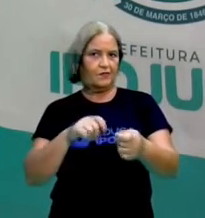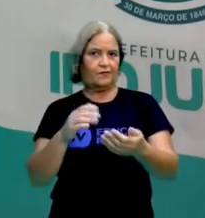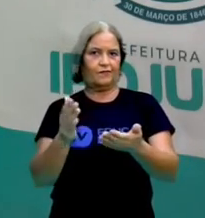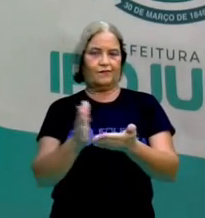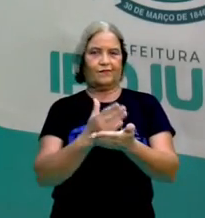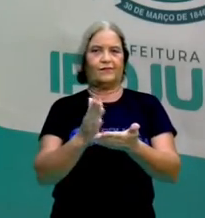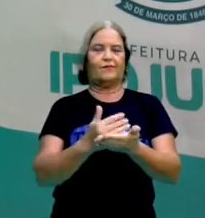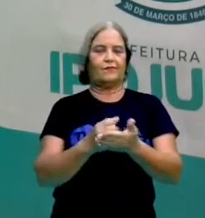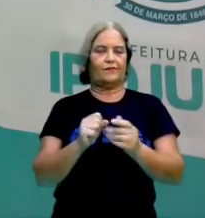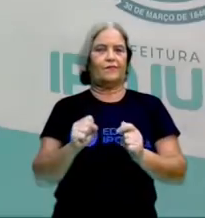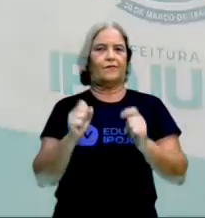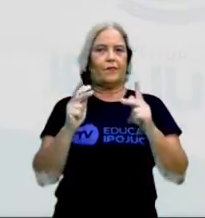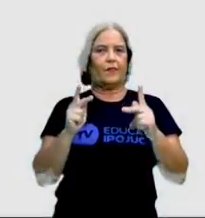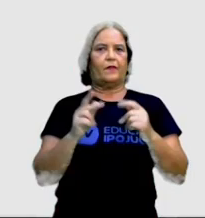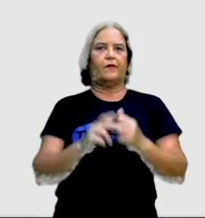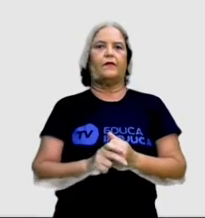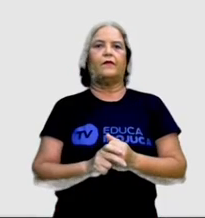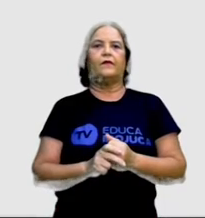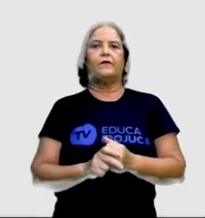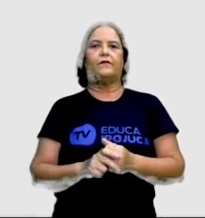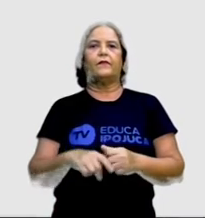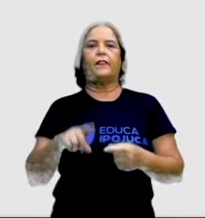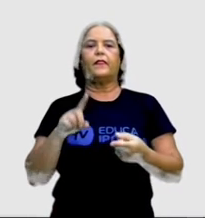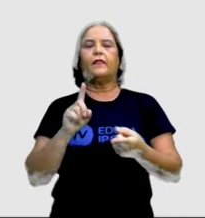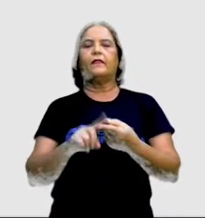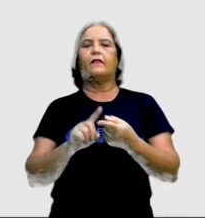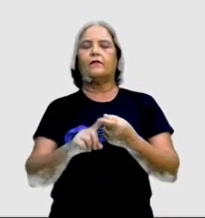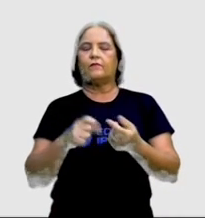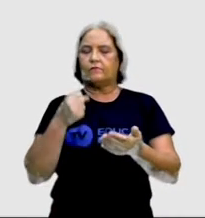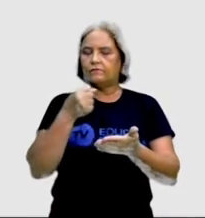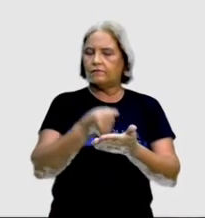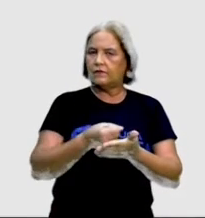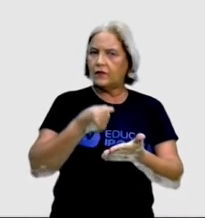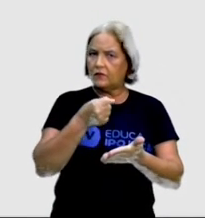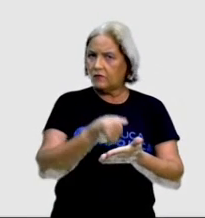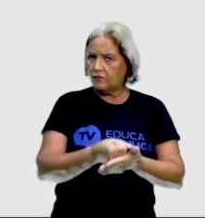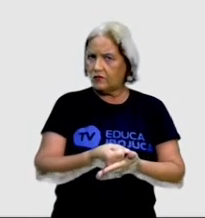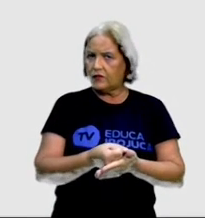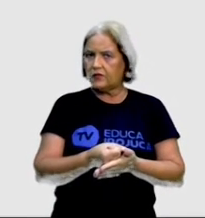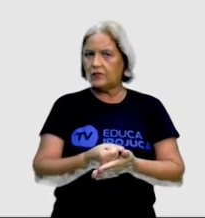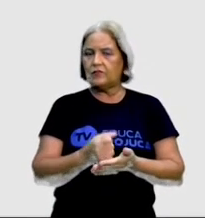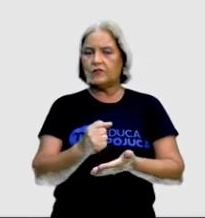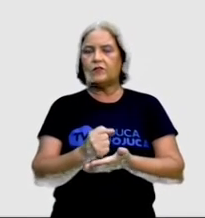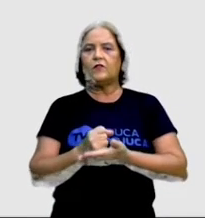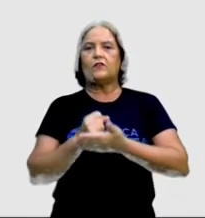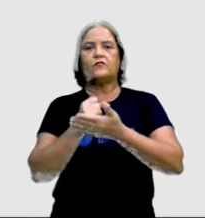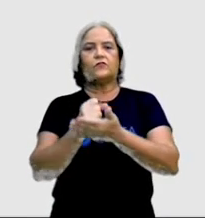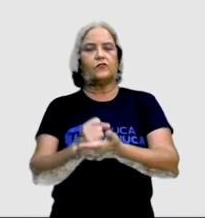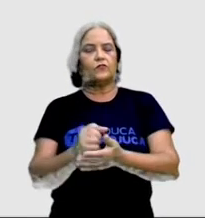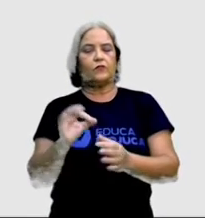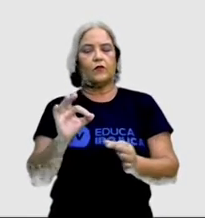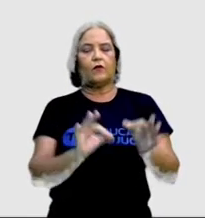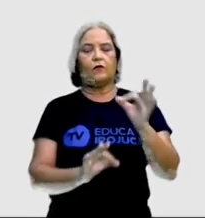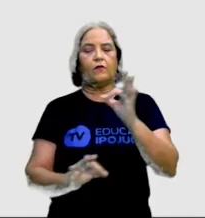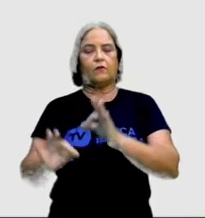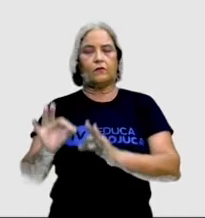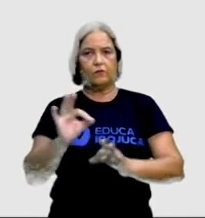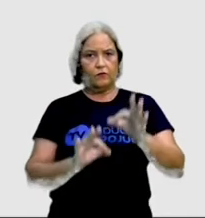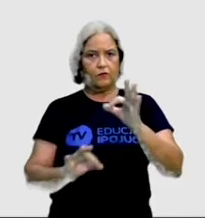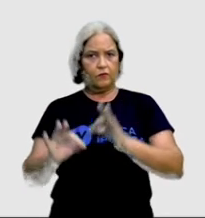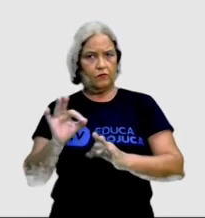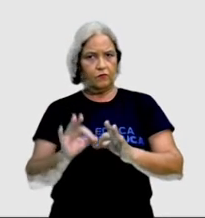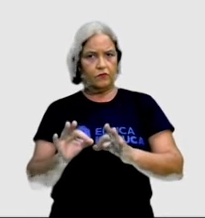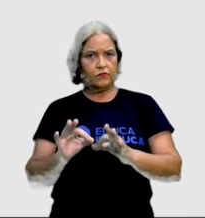crianças? Vocês têm deveres também de colaborar com a ordem O anseio e a limpeza da